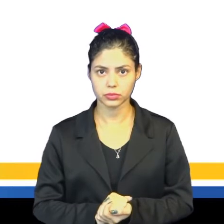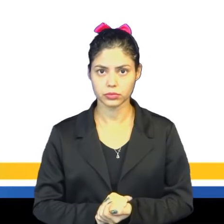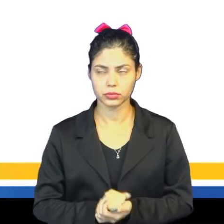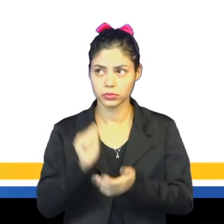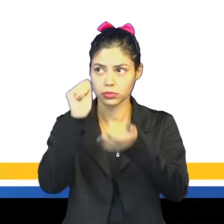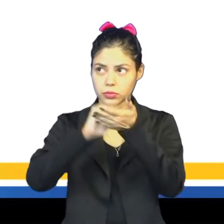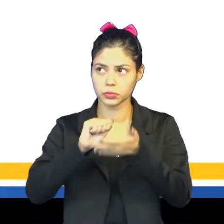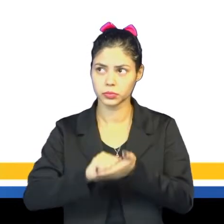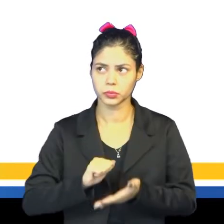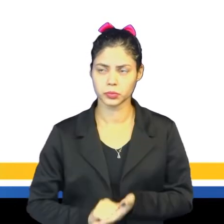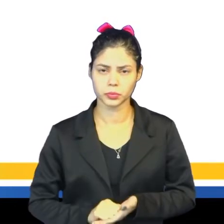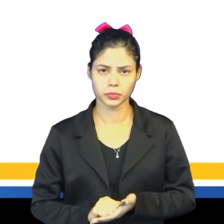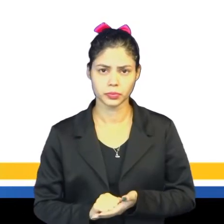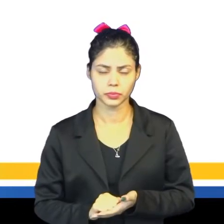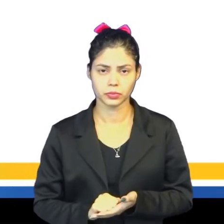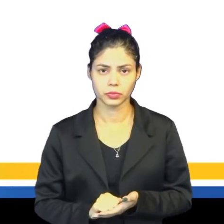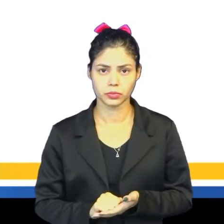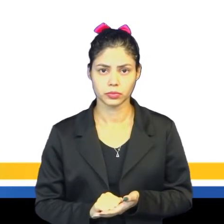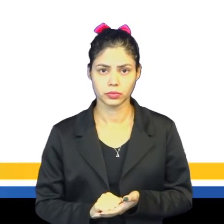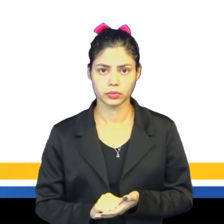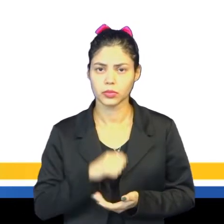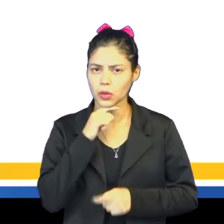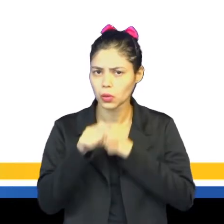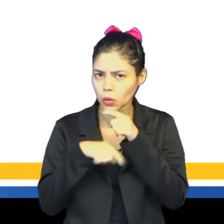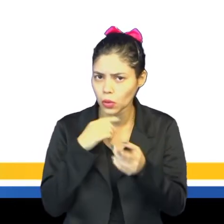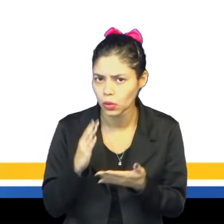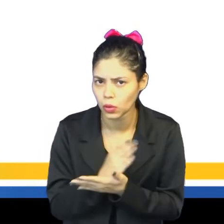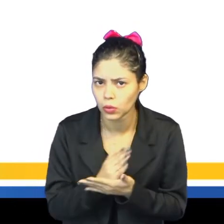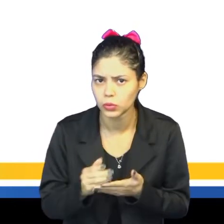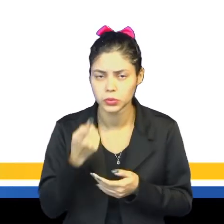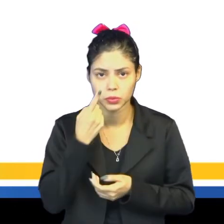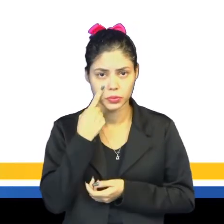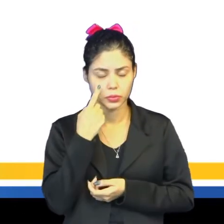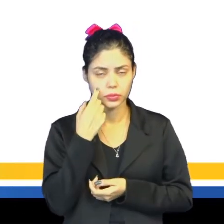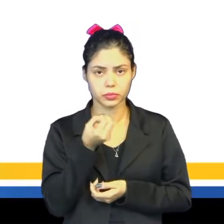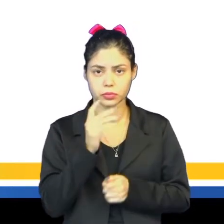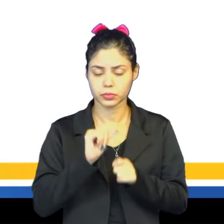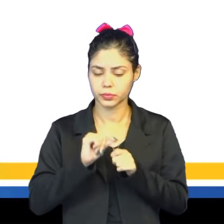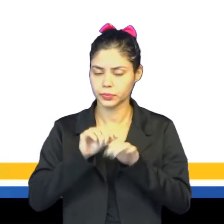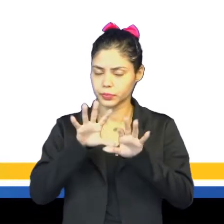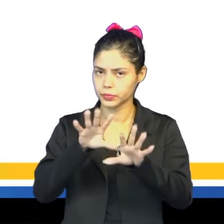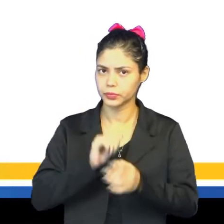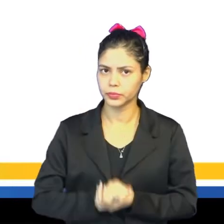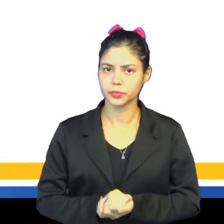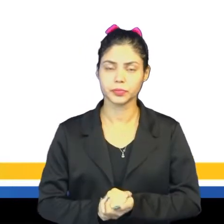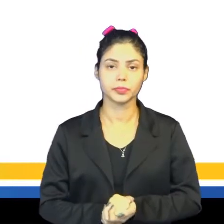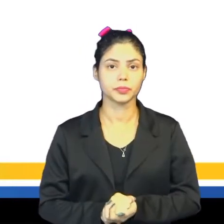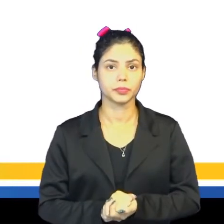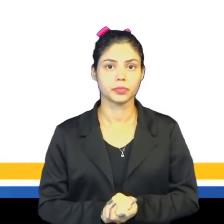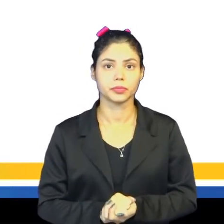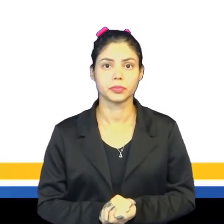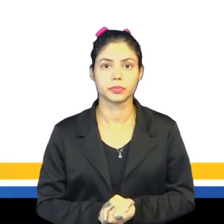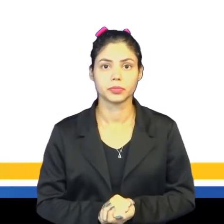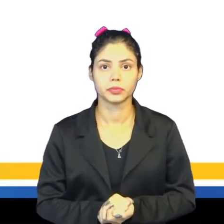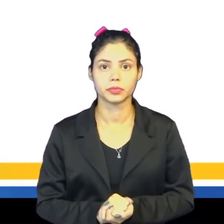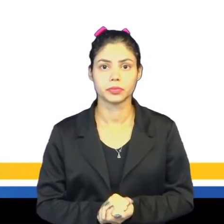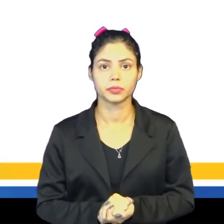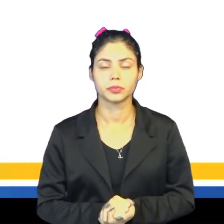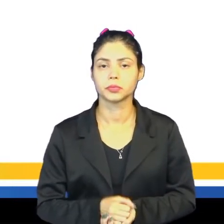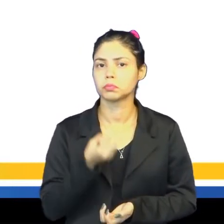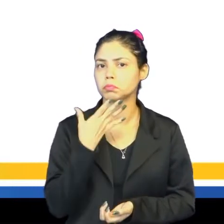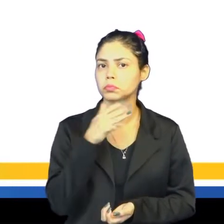bem escrita para que vocês, se tiverem alguma dúvida, olhar bem como é que se faz. Então vamos lá. Um